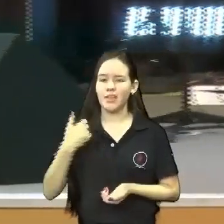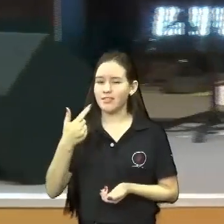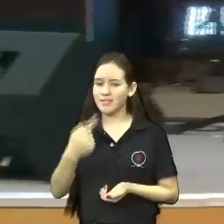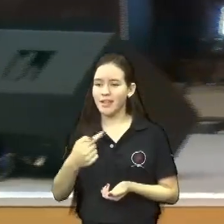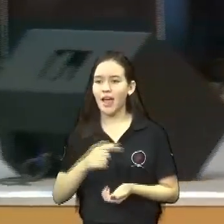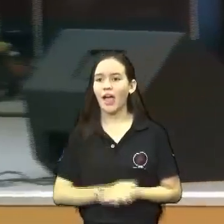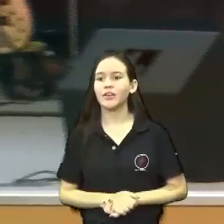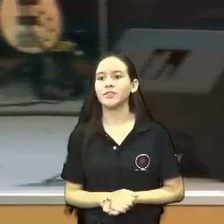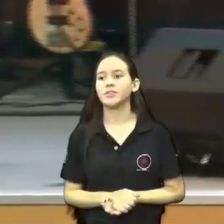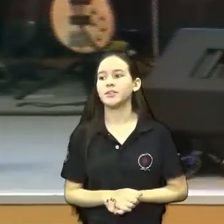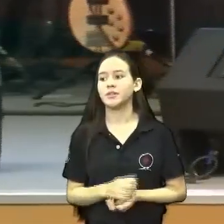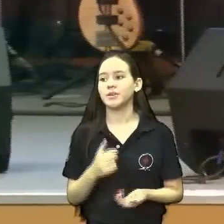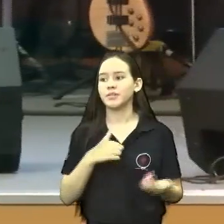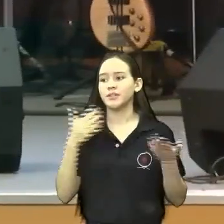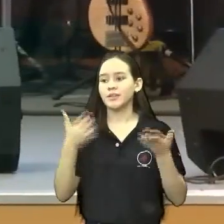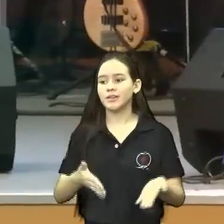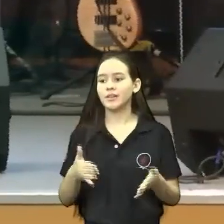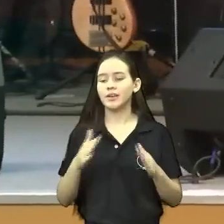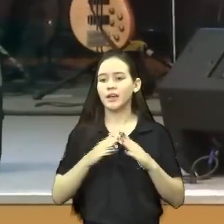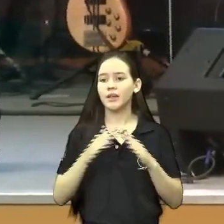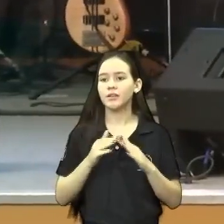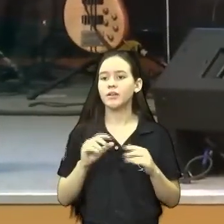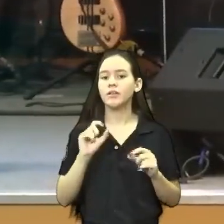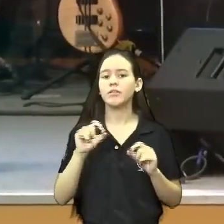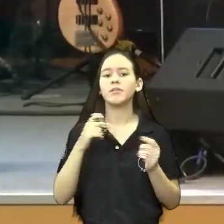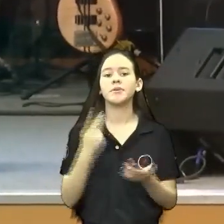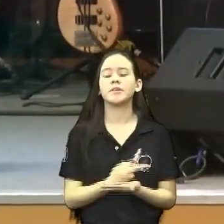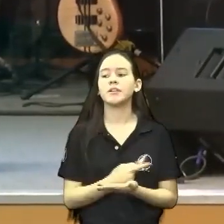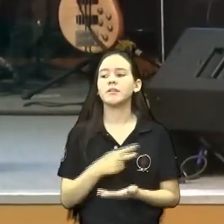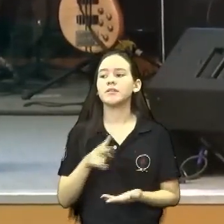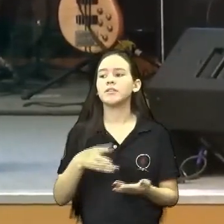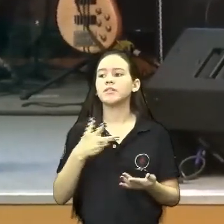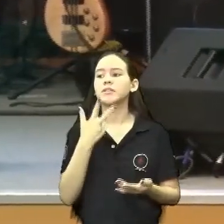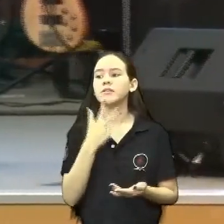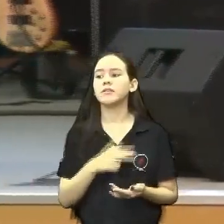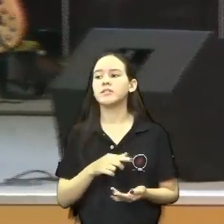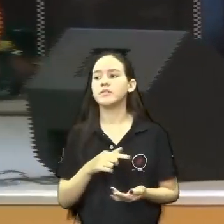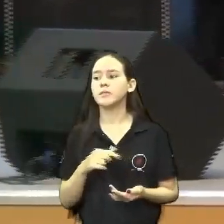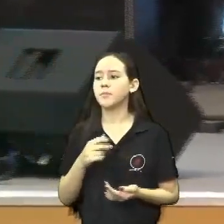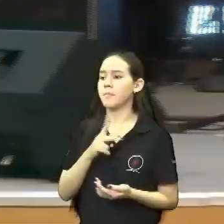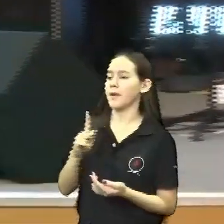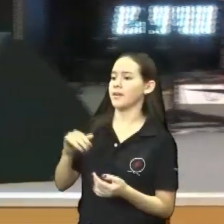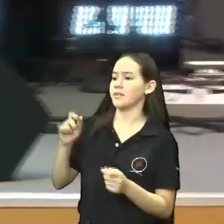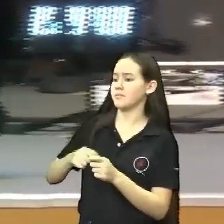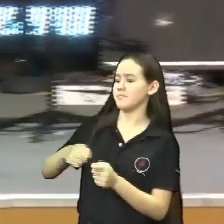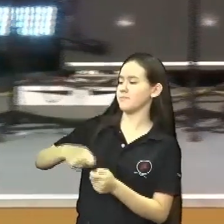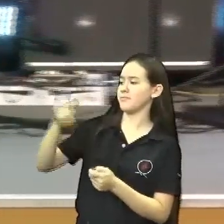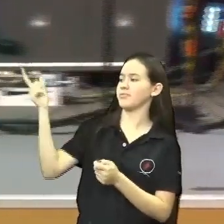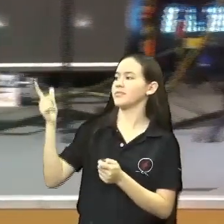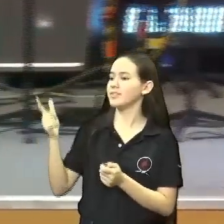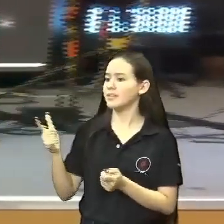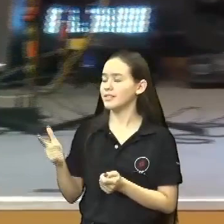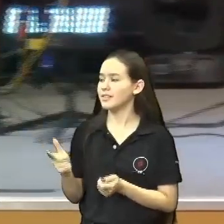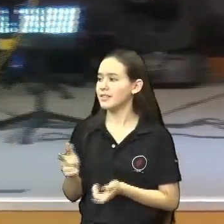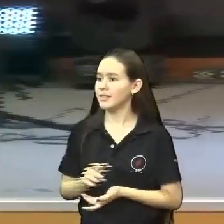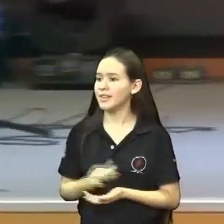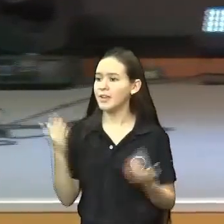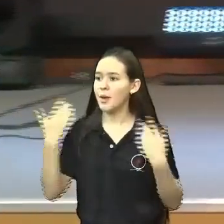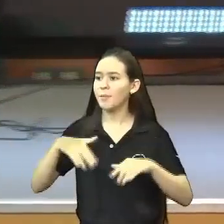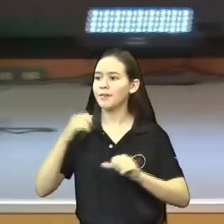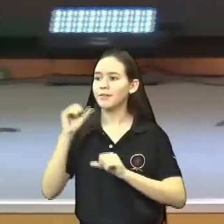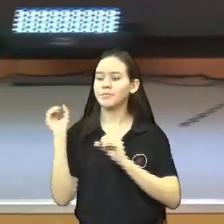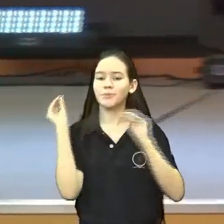anos é Samuel chega em casa meu pai disse o que que aconteceu com você está chegando aí rapaz estourar um cabeção de nego lá e a prova foi